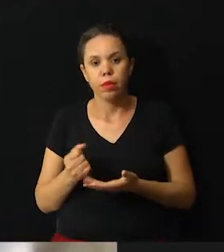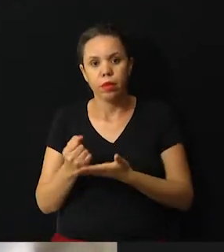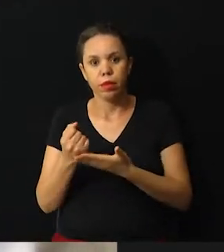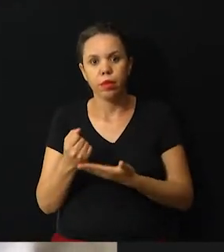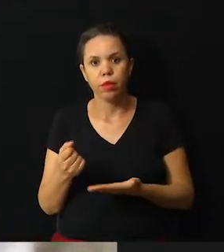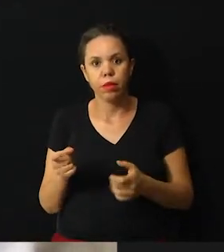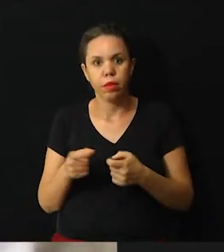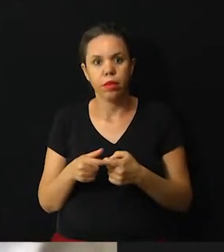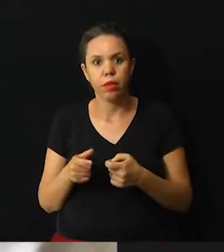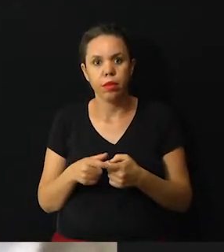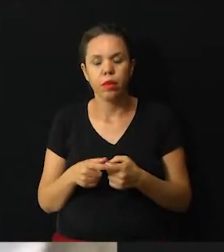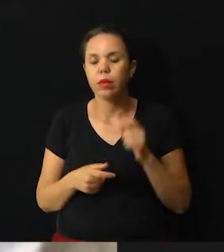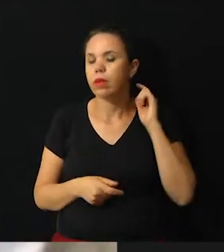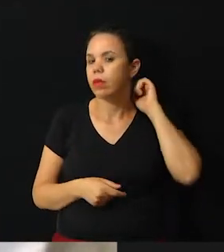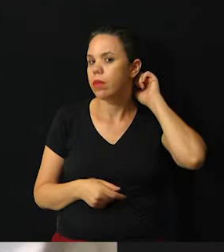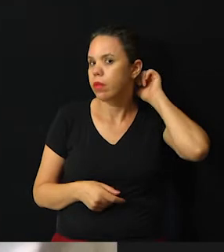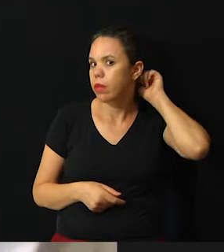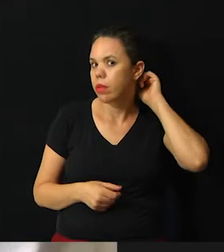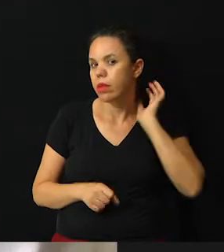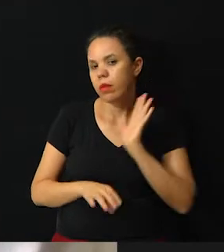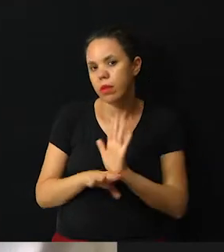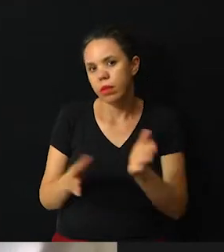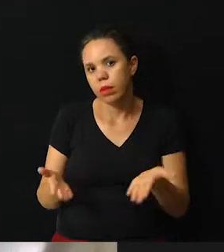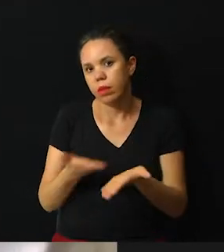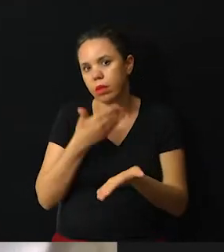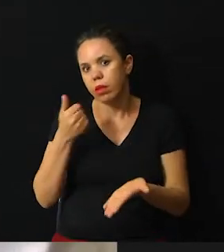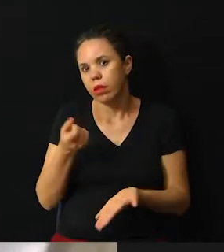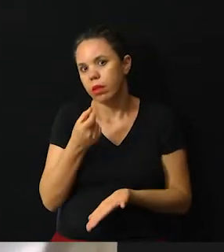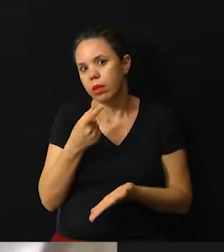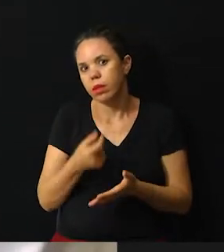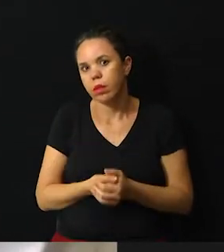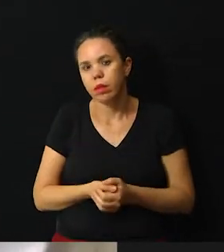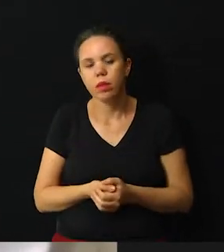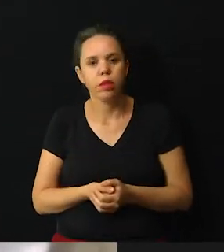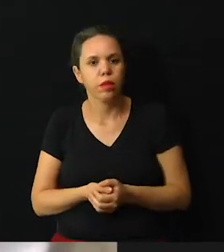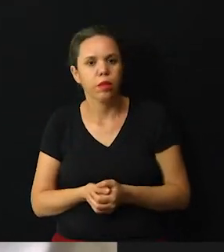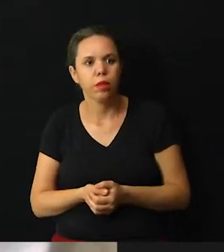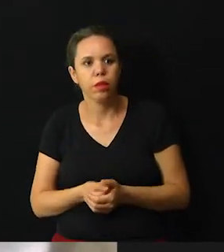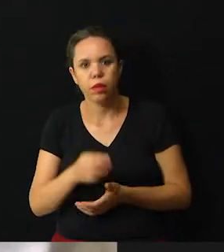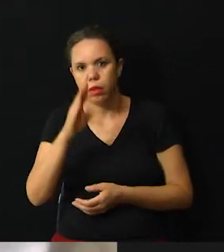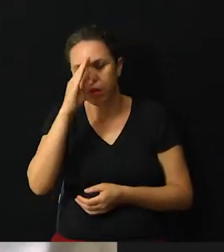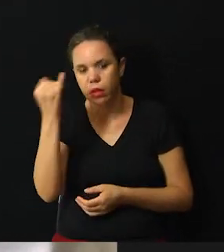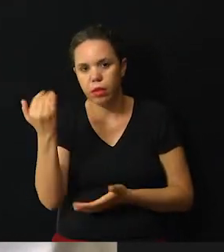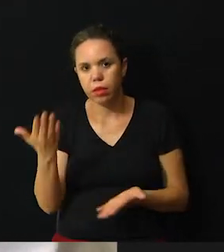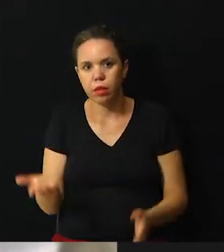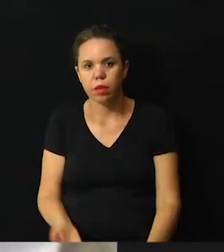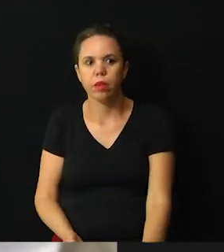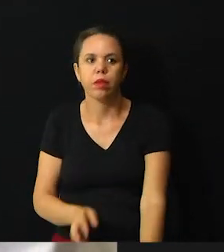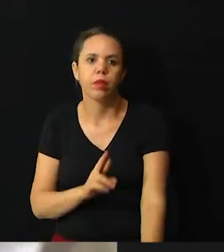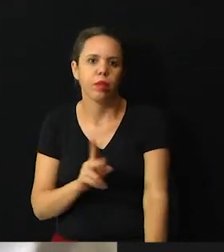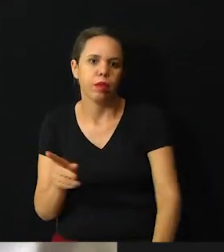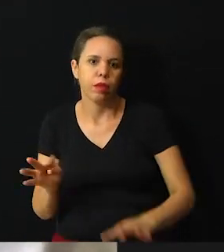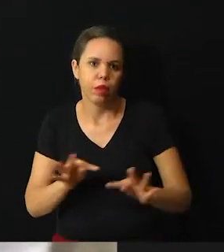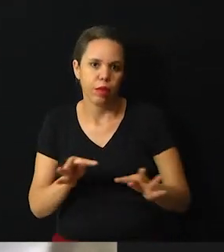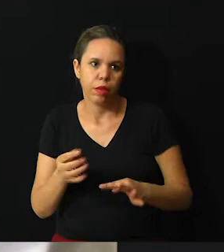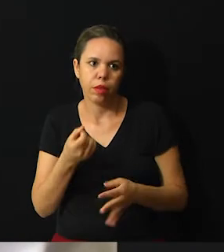auxílio médico, e o médico vai poder te orientar em relação a qual é o melhor medicamento, né? E principalmente em relação não